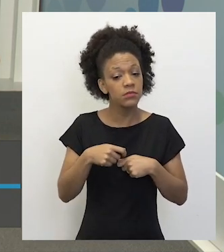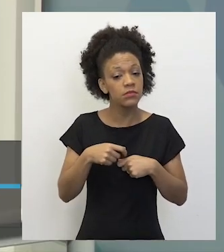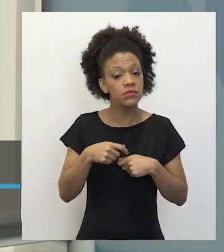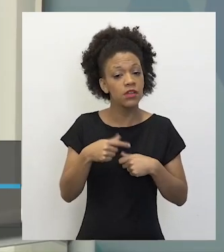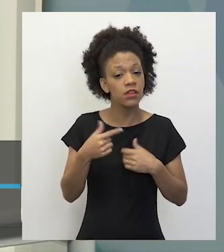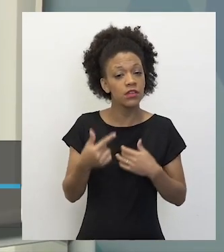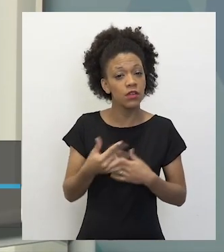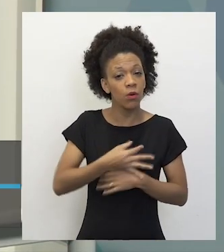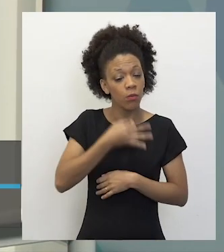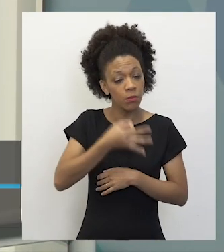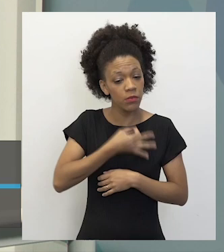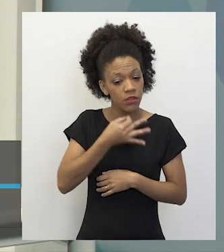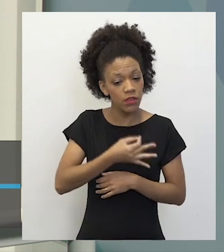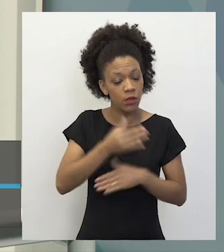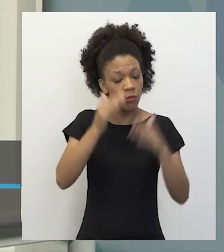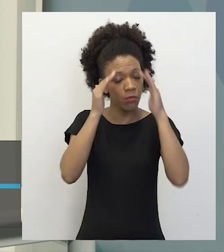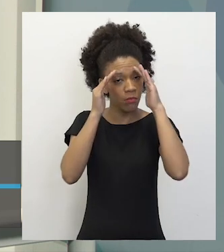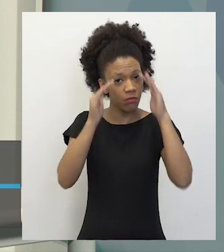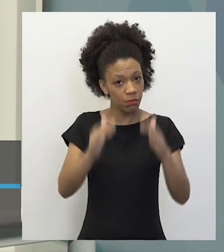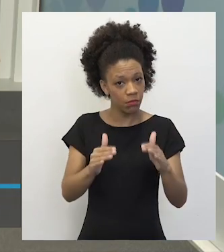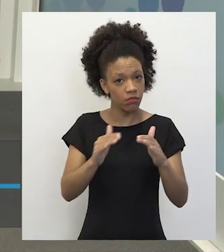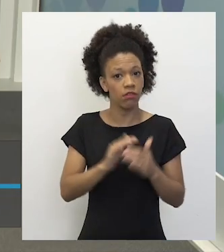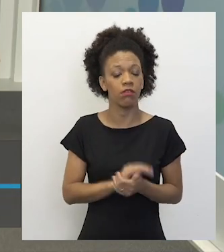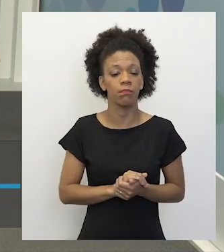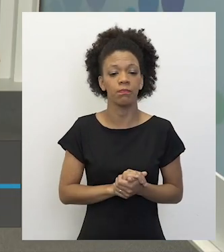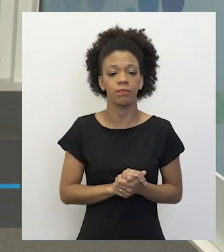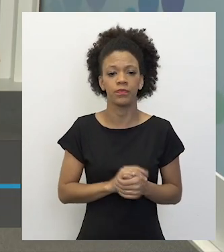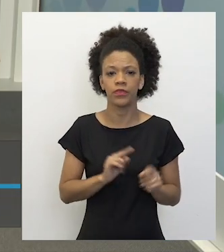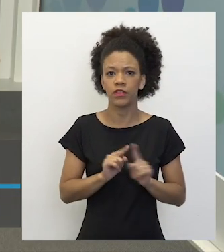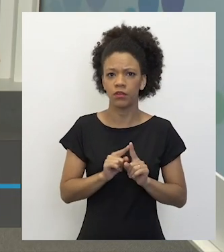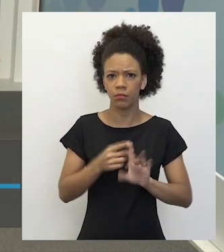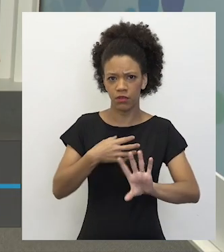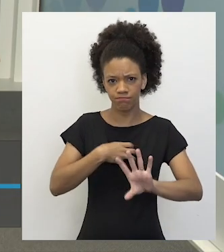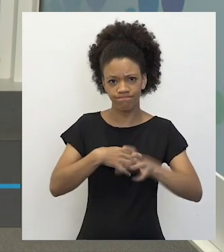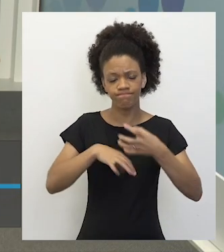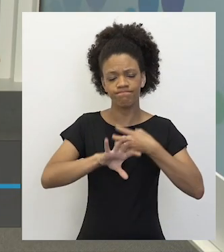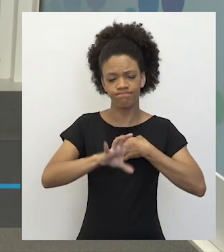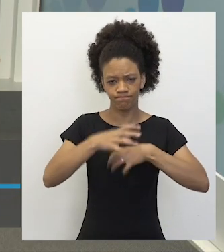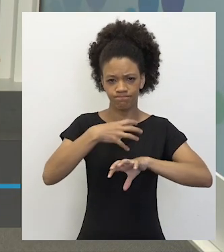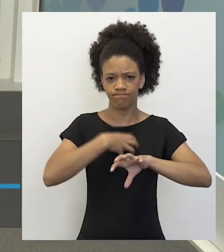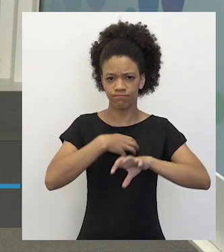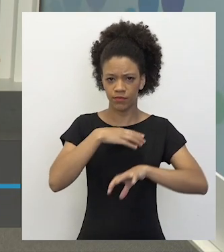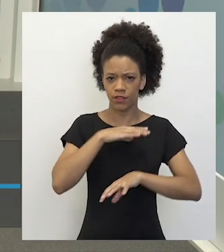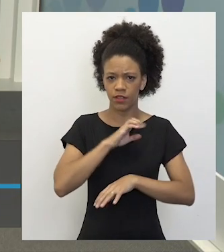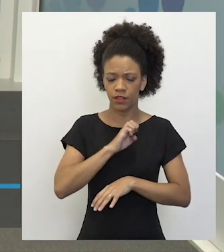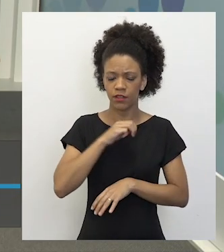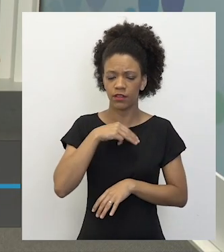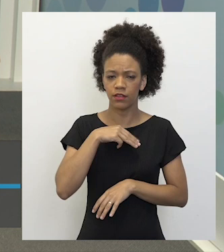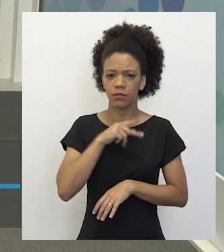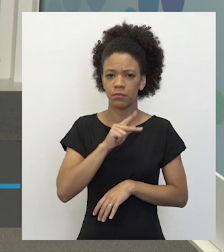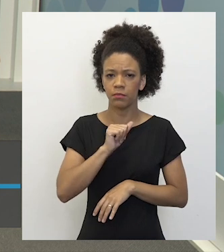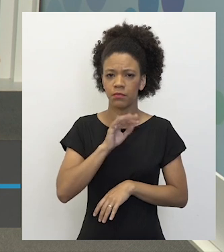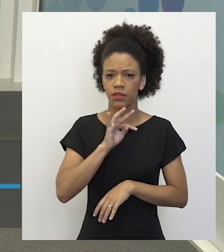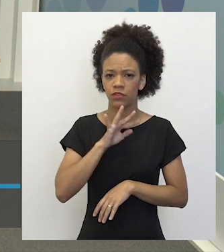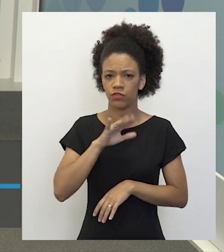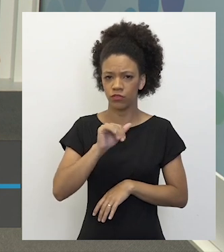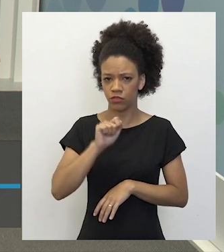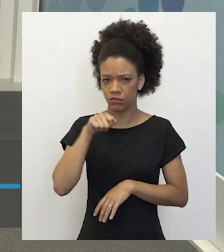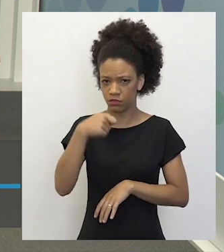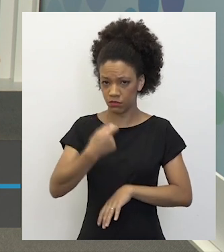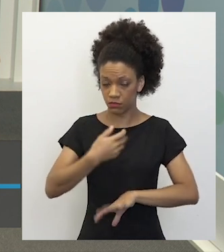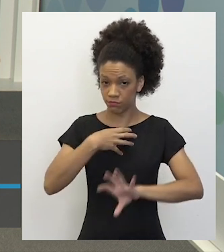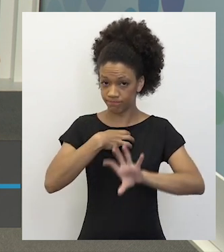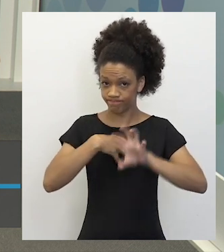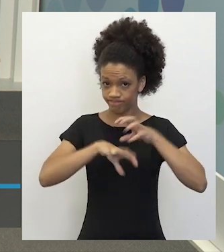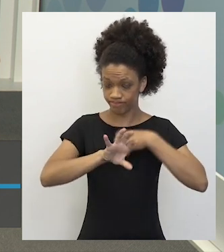do outro. Teve um que colocou também empatia. Empatia, aqui. Empatia. Isso, a Lívia também colocou empatia. Porque